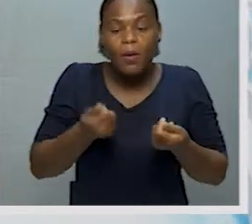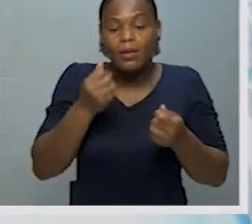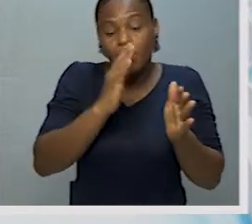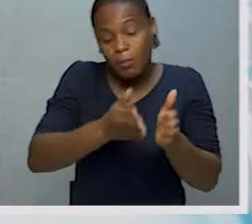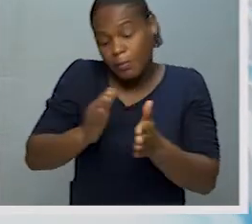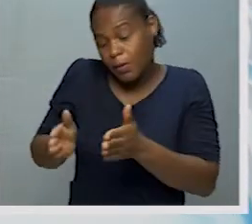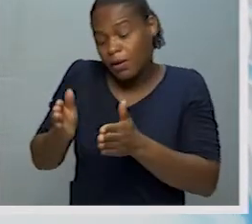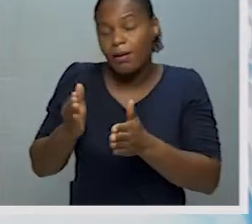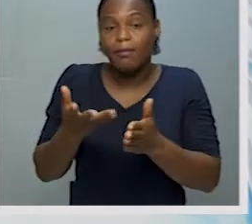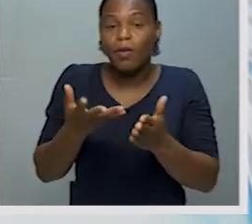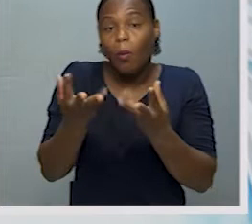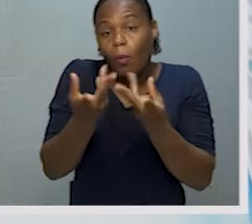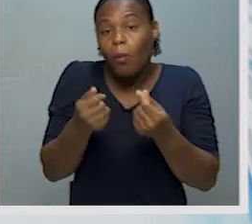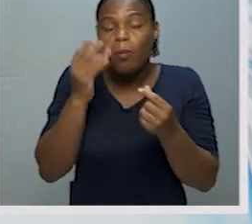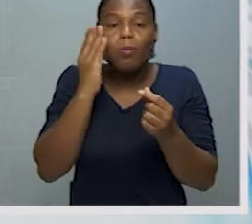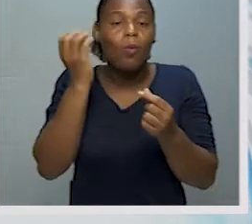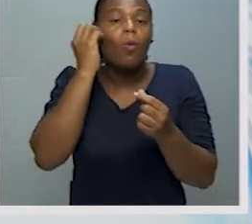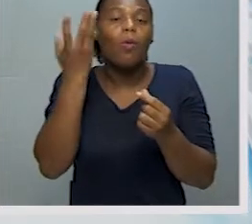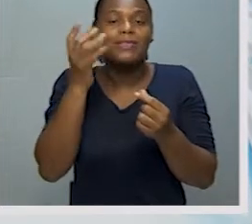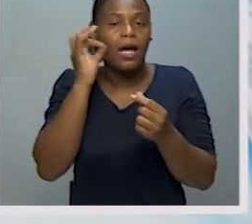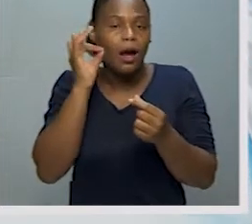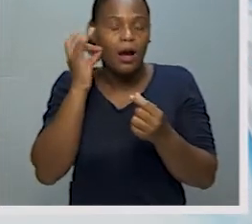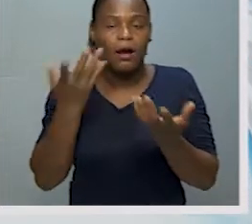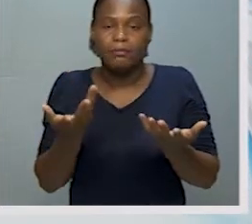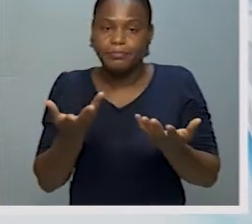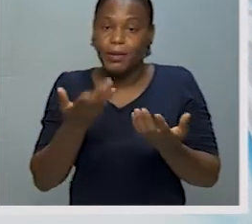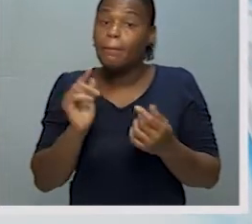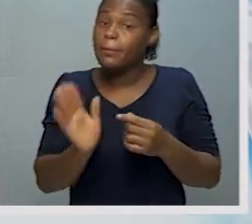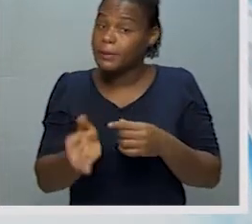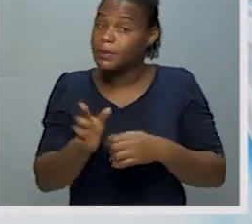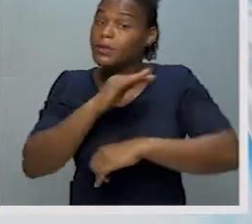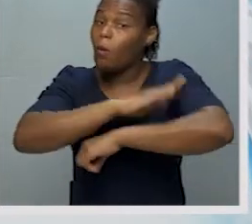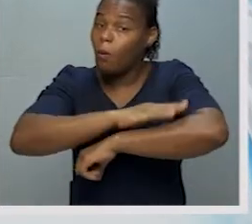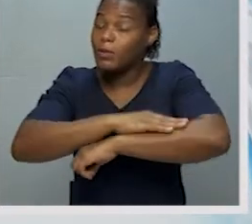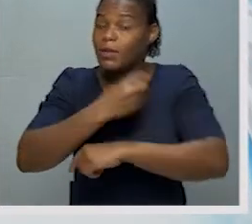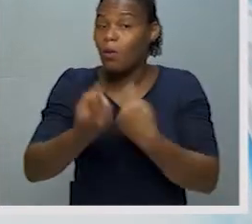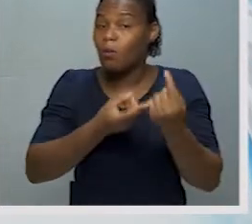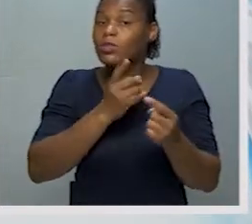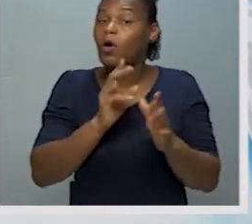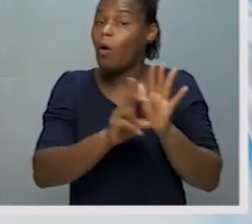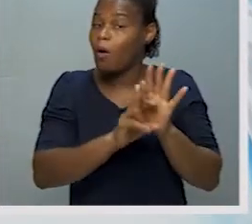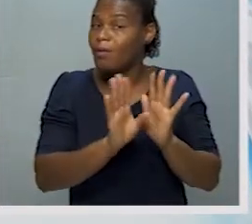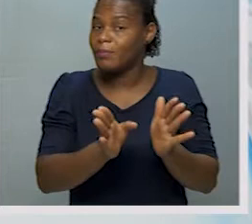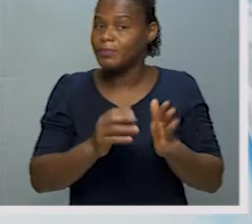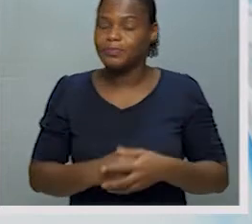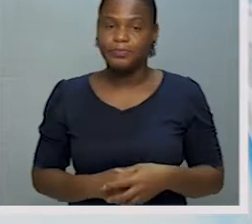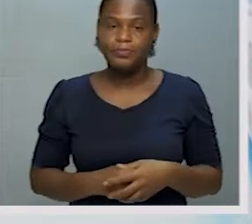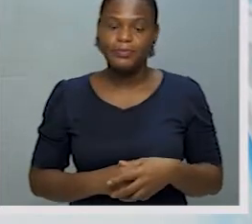tendo sequências de operações? Para isso, nós temos que obedecer determinadas ordens.